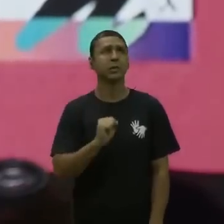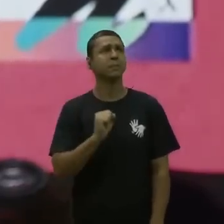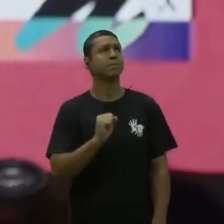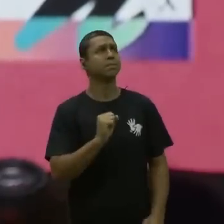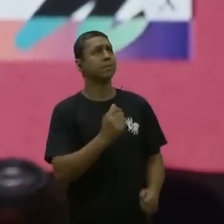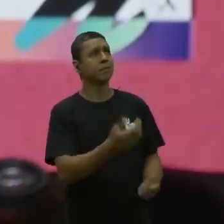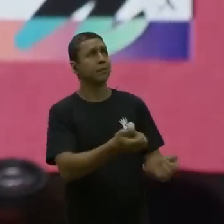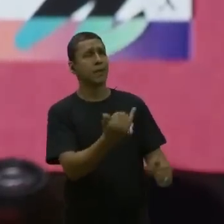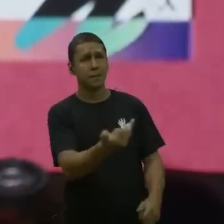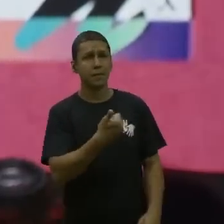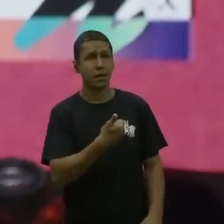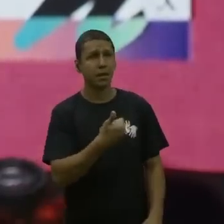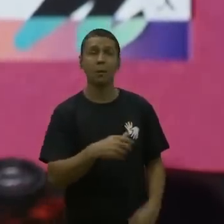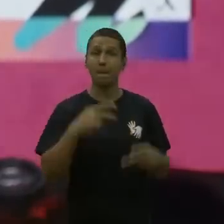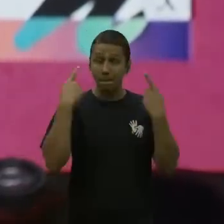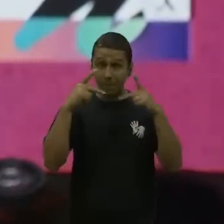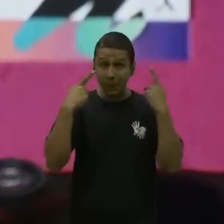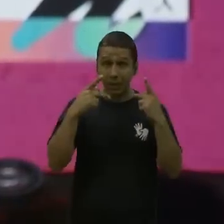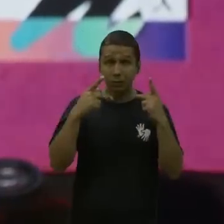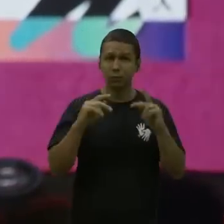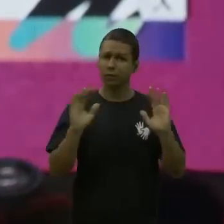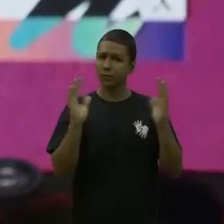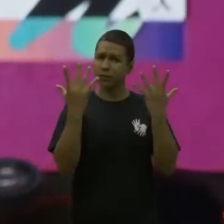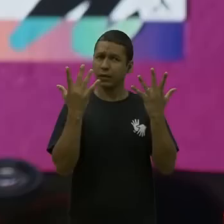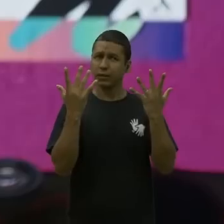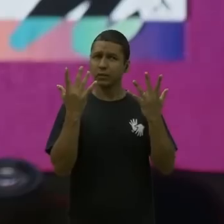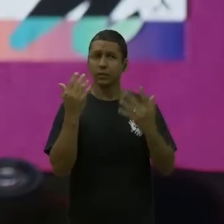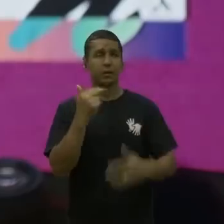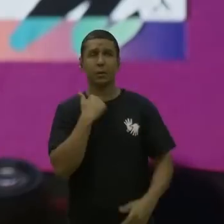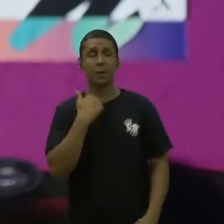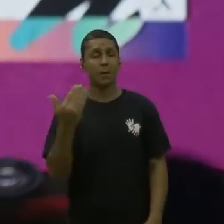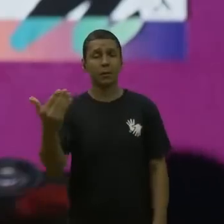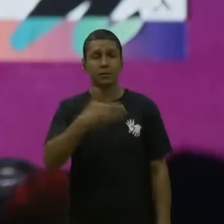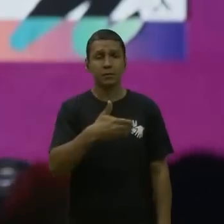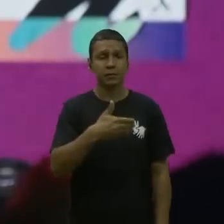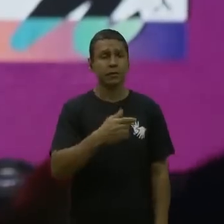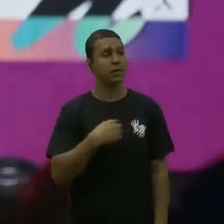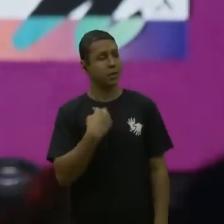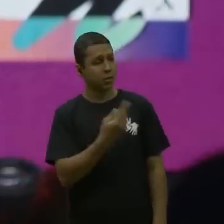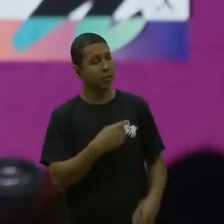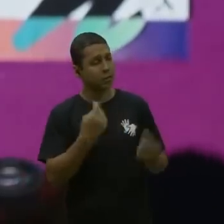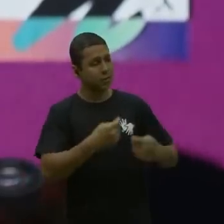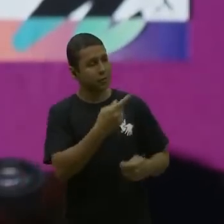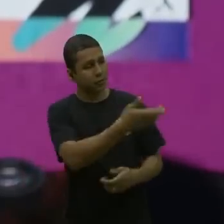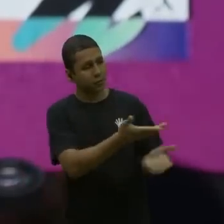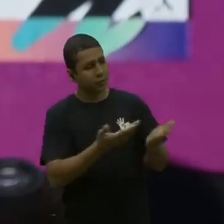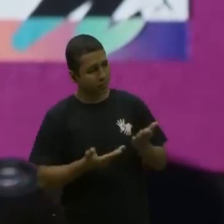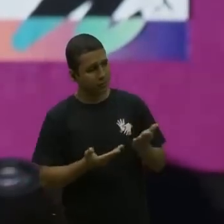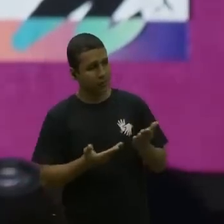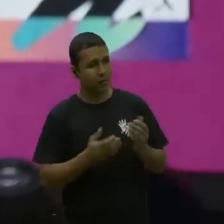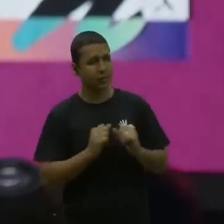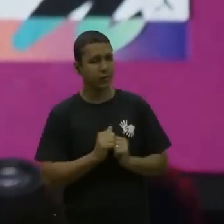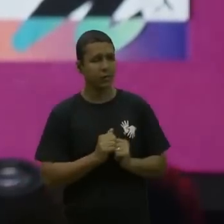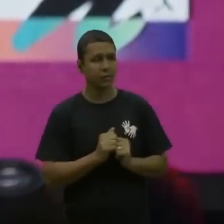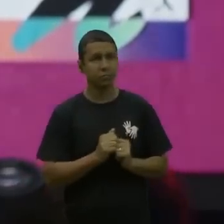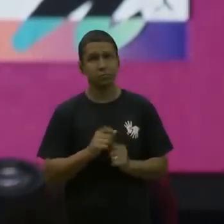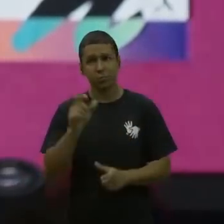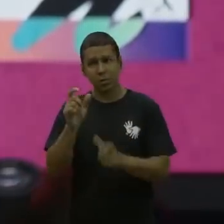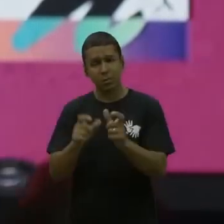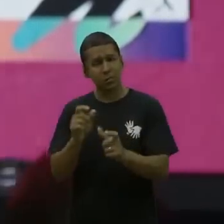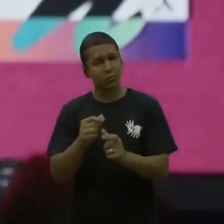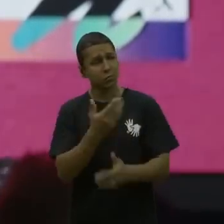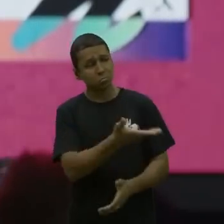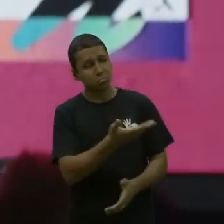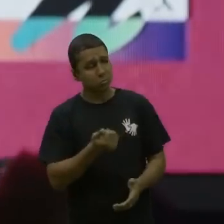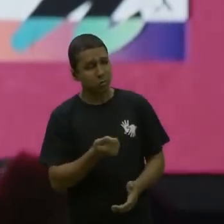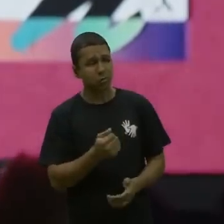do evento não vai poder vir e a gente precisa que você venha. Alguém indicou você há muitos